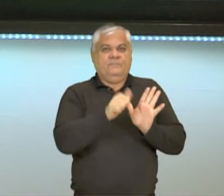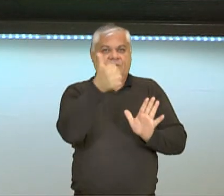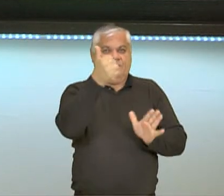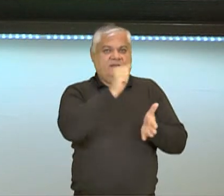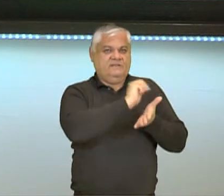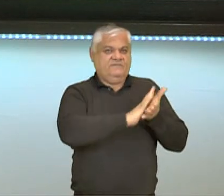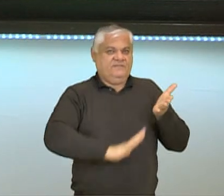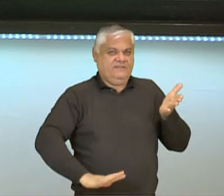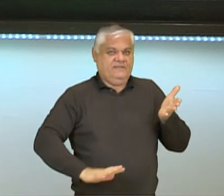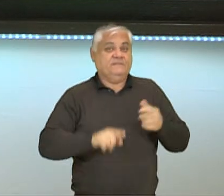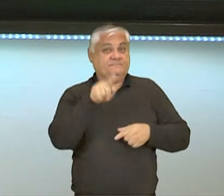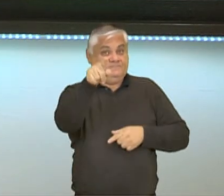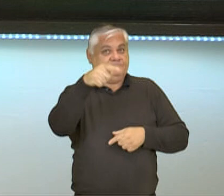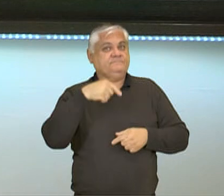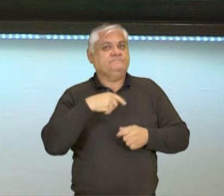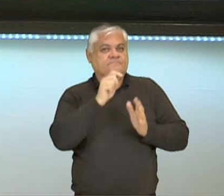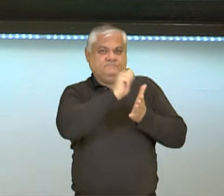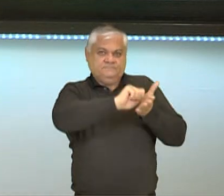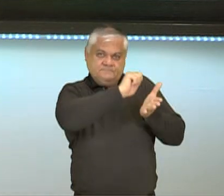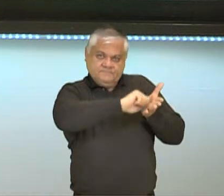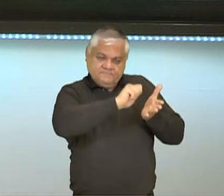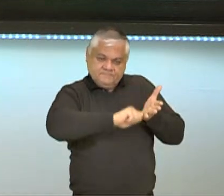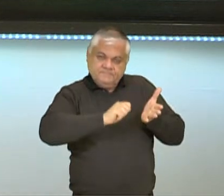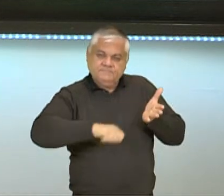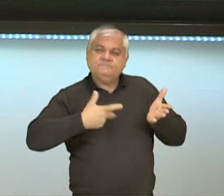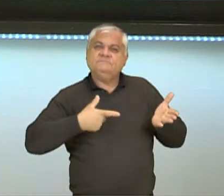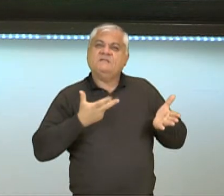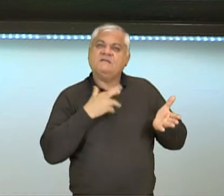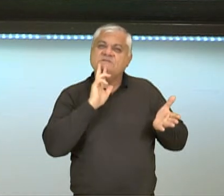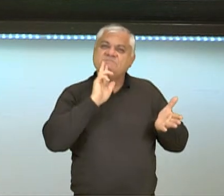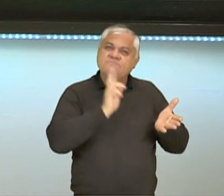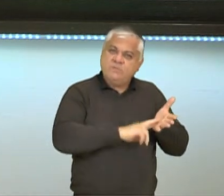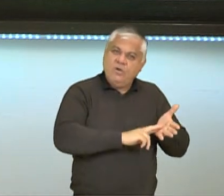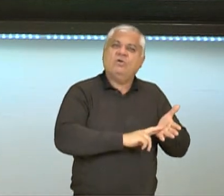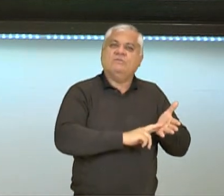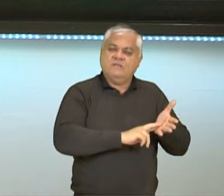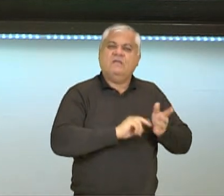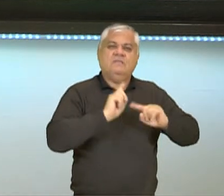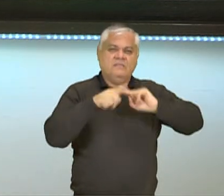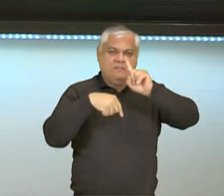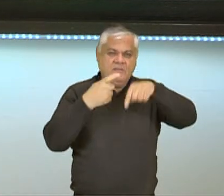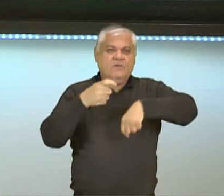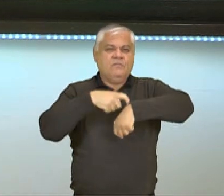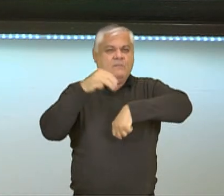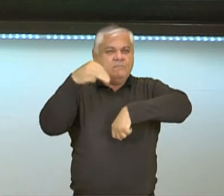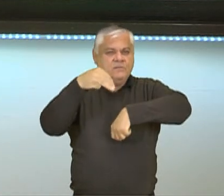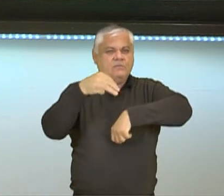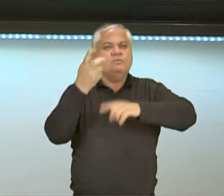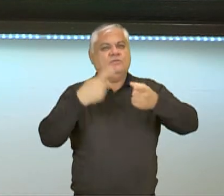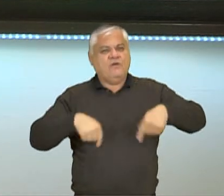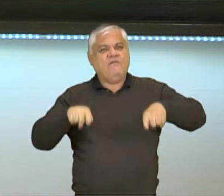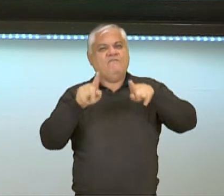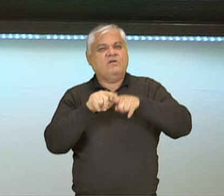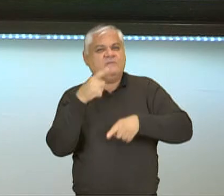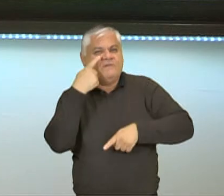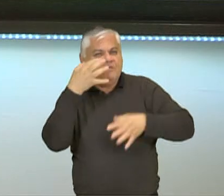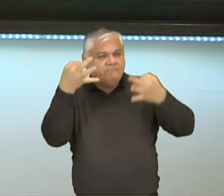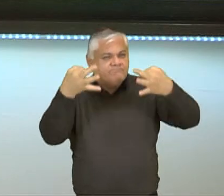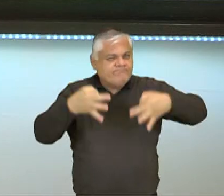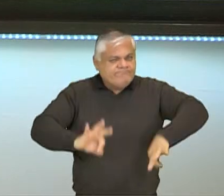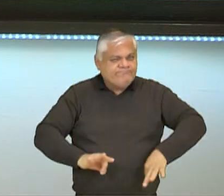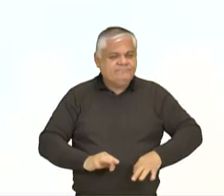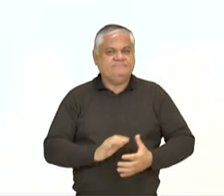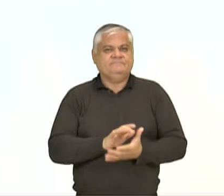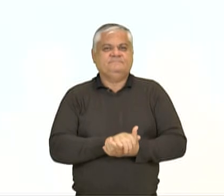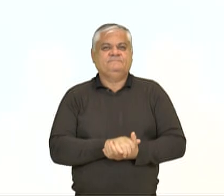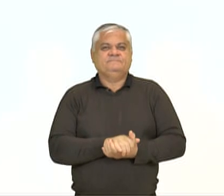primeira atividade. Quero que vocês copiem, respondam no caderno de vocês e daqui a alguns minutos a gente volta para ver se está tudo certo